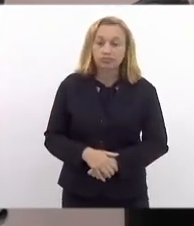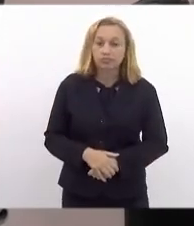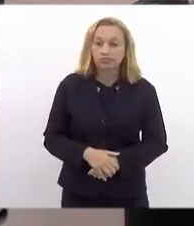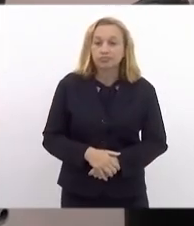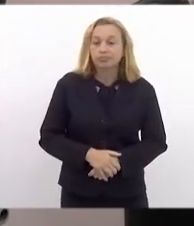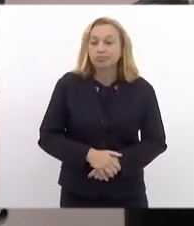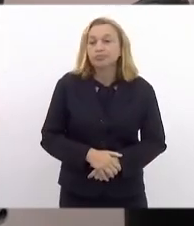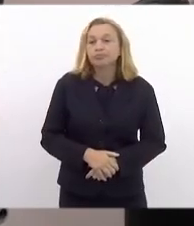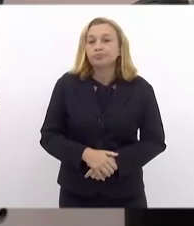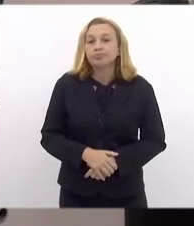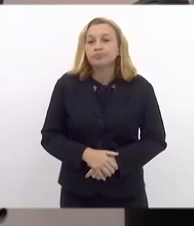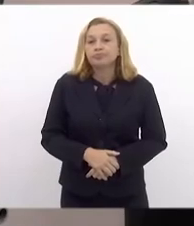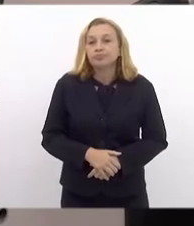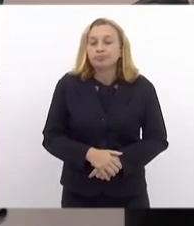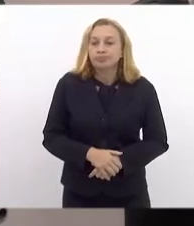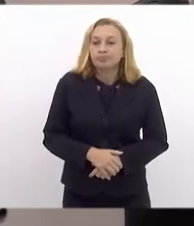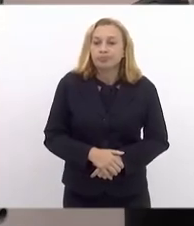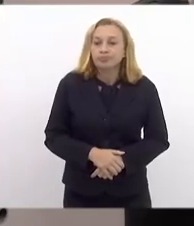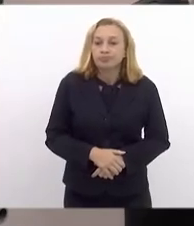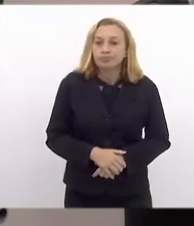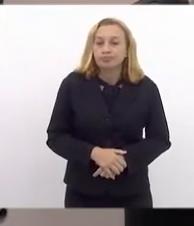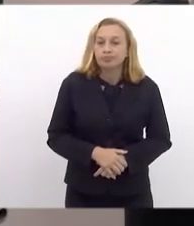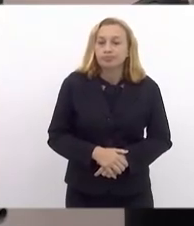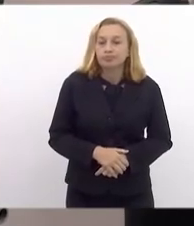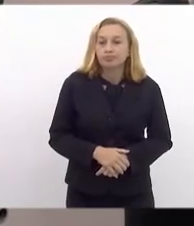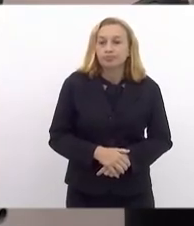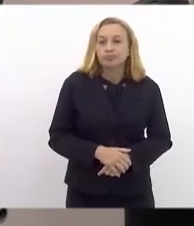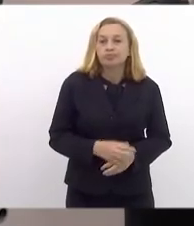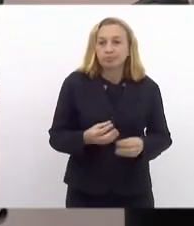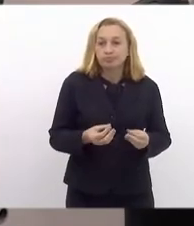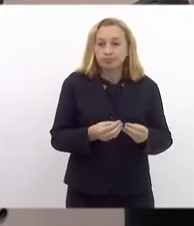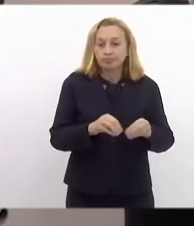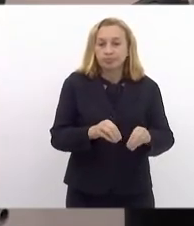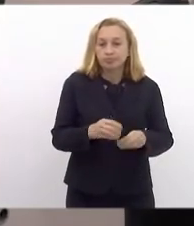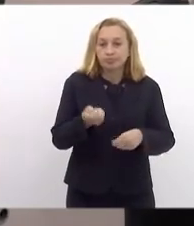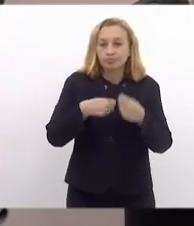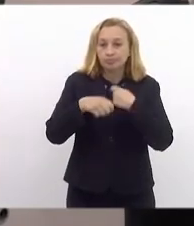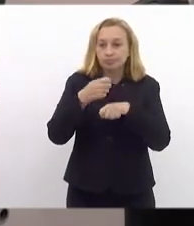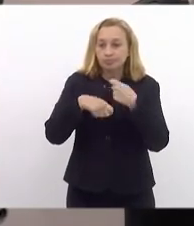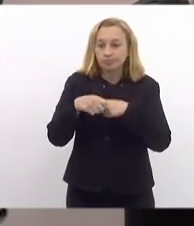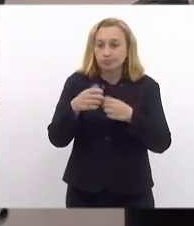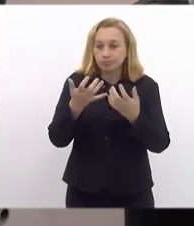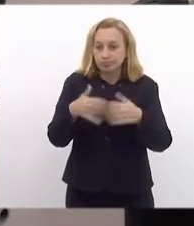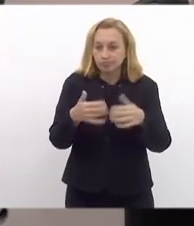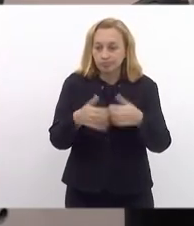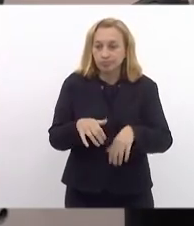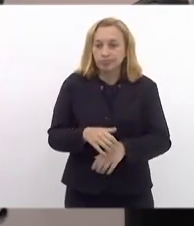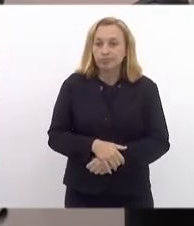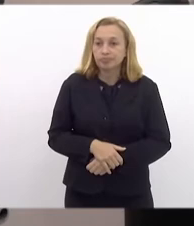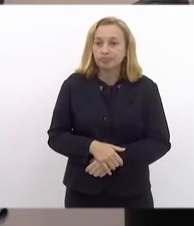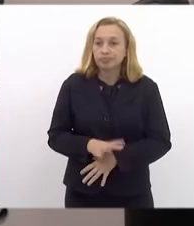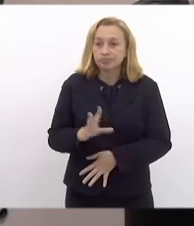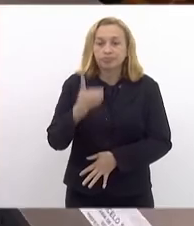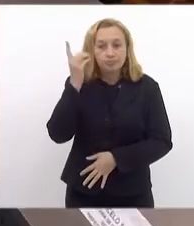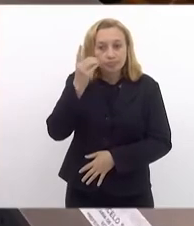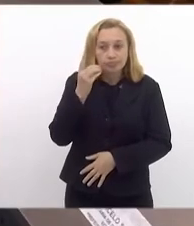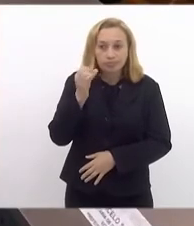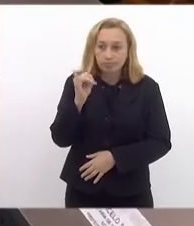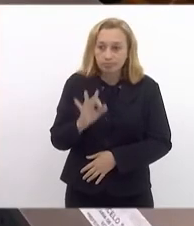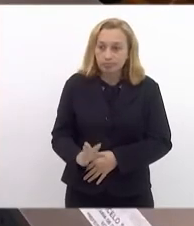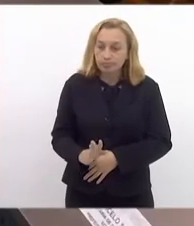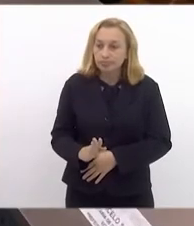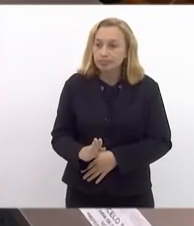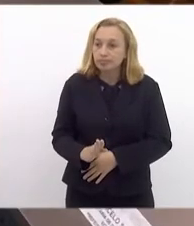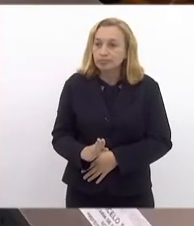tamanho do prejuízo né econômico-financeiro de Petrópolis virado só local para fazer